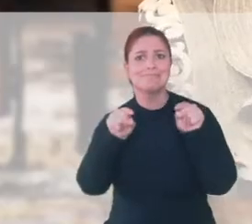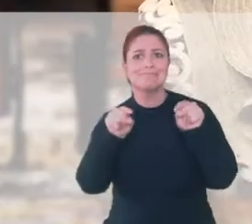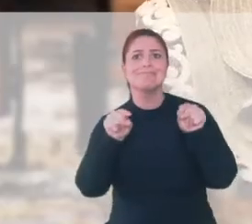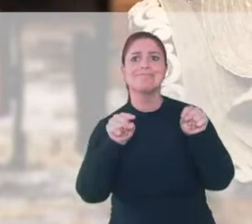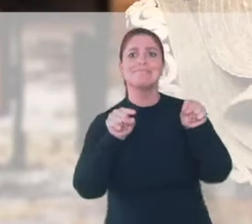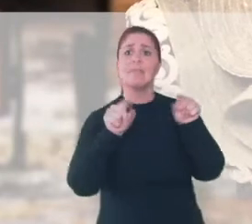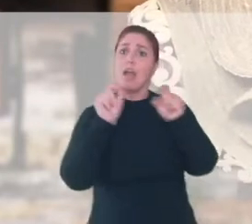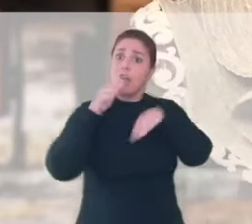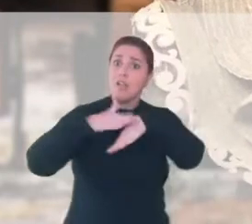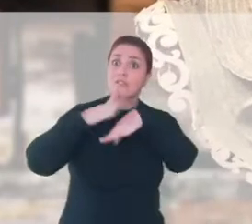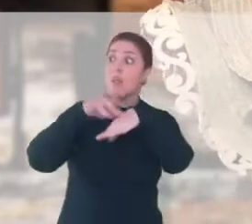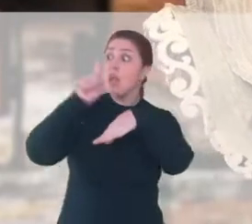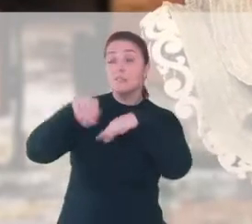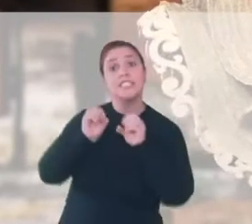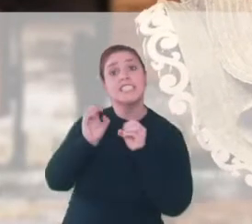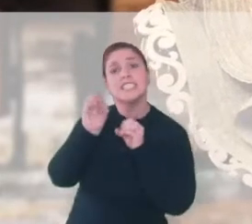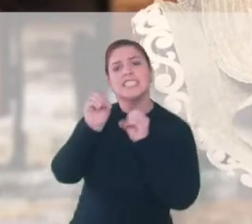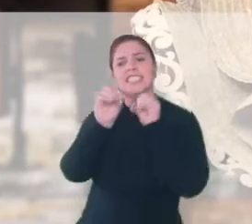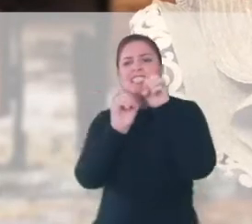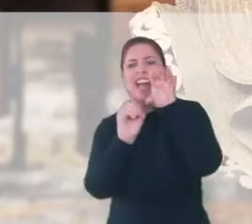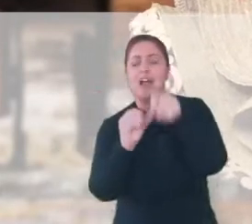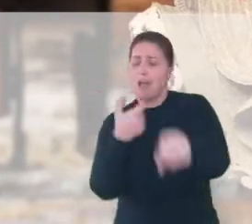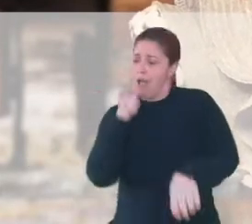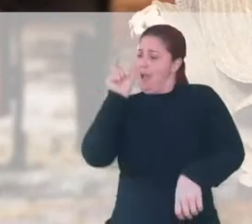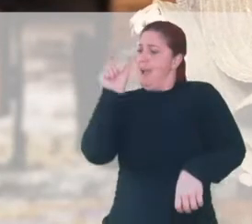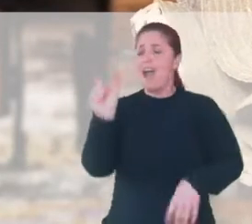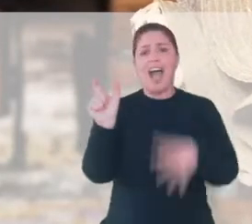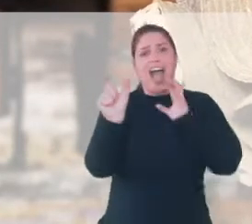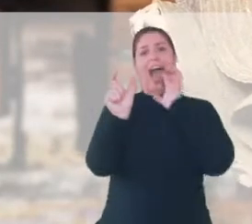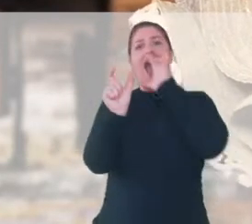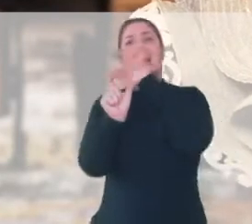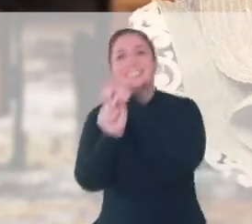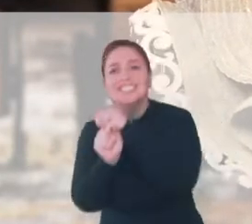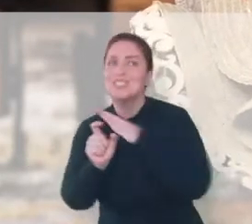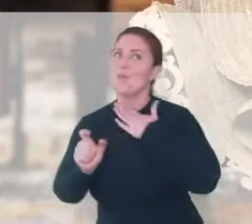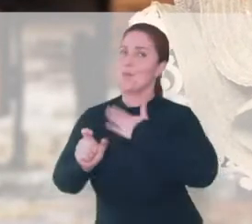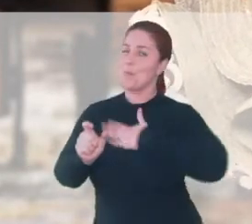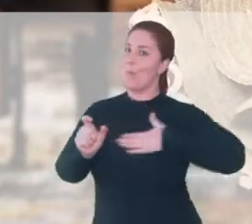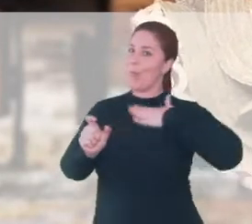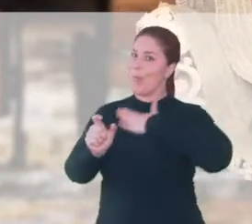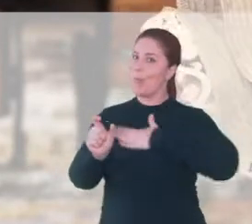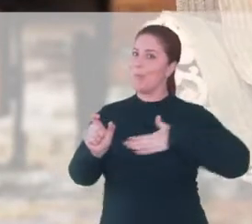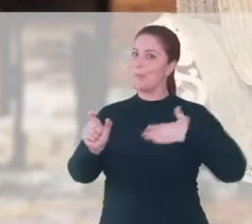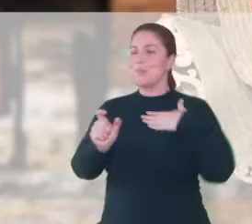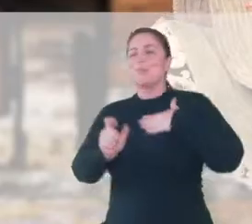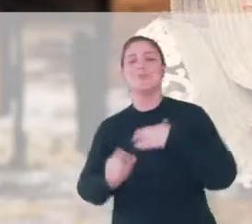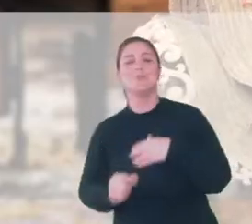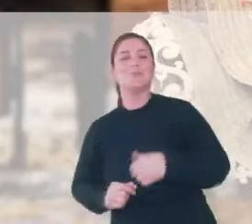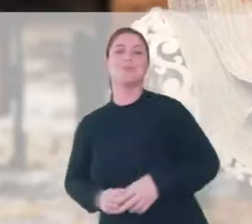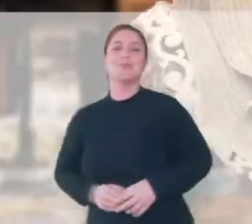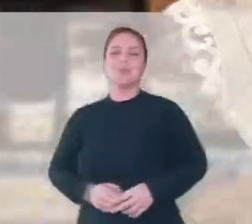Foi a traça que gosta de comer palavra.